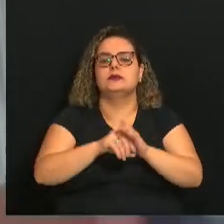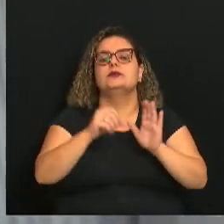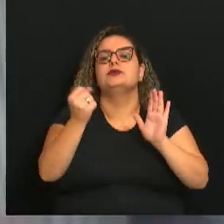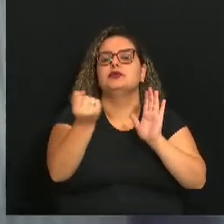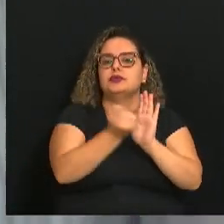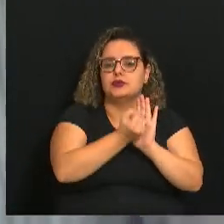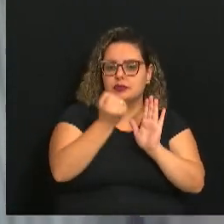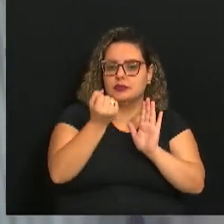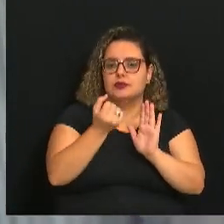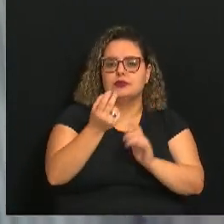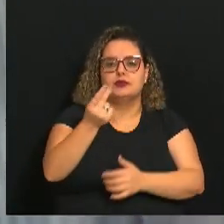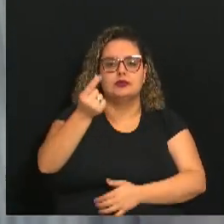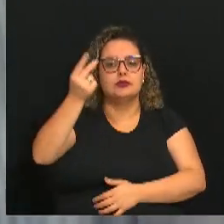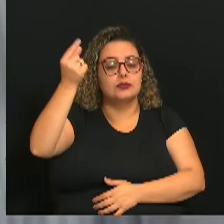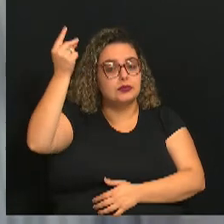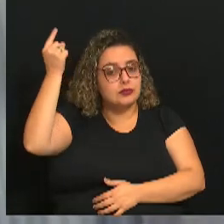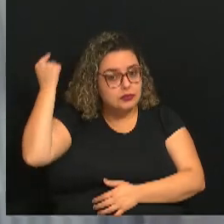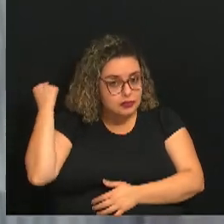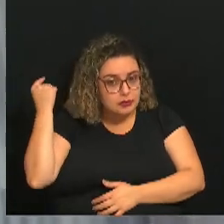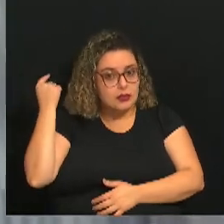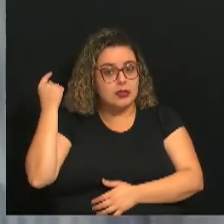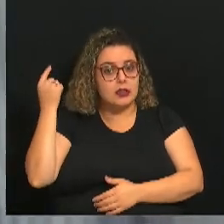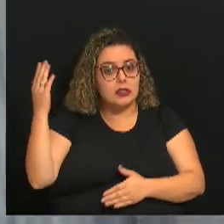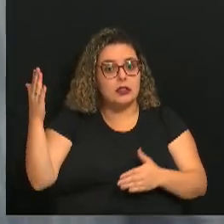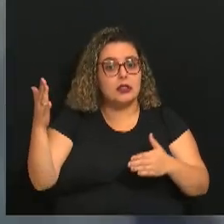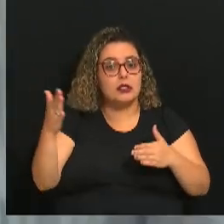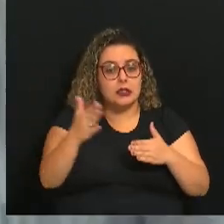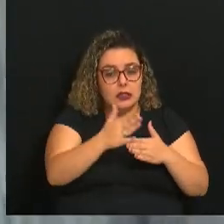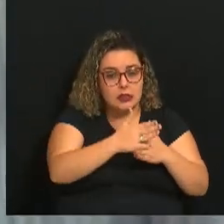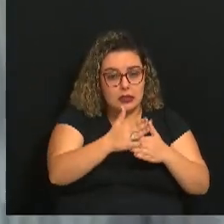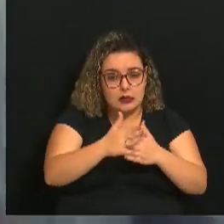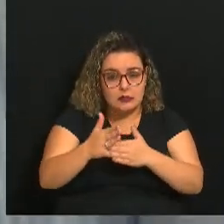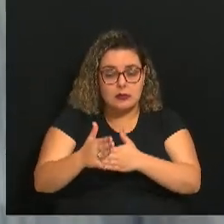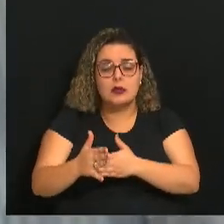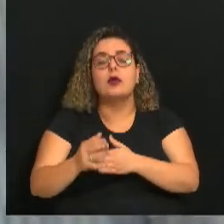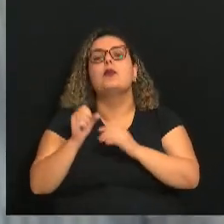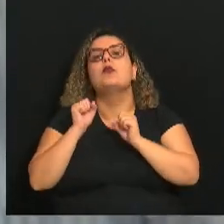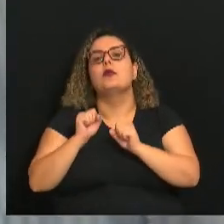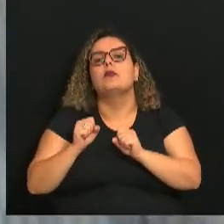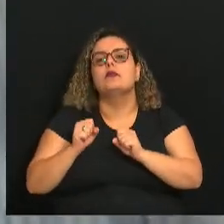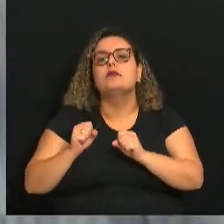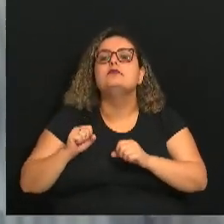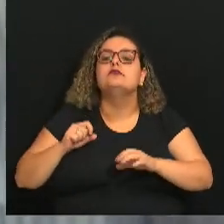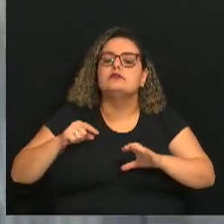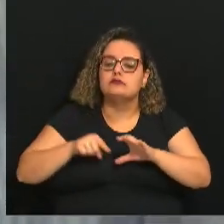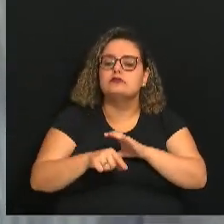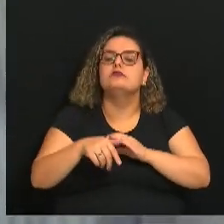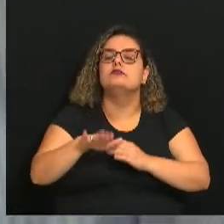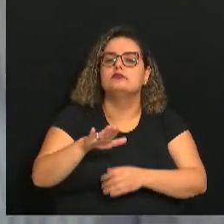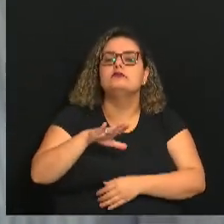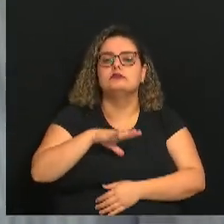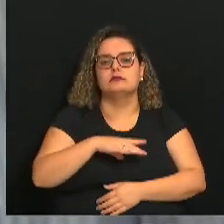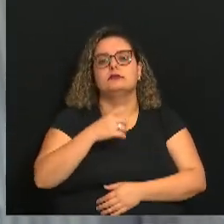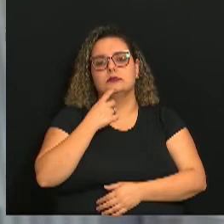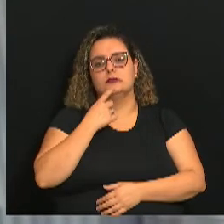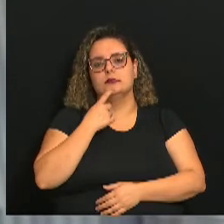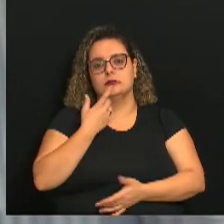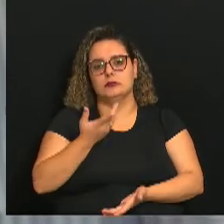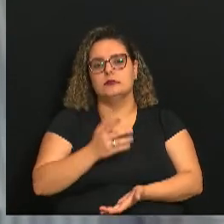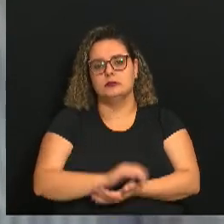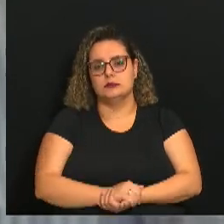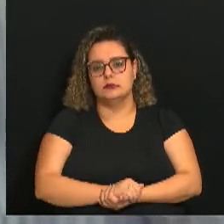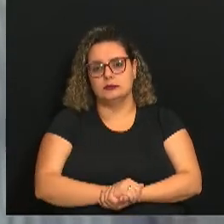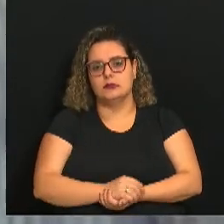são muito restritivos, é possível avançar mais na cidade de Campinas, dada a situação financeira